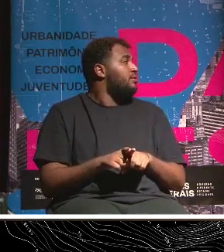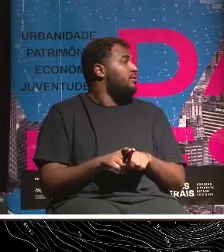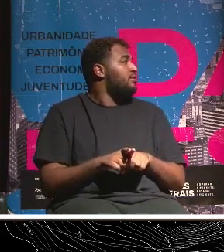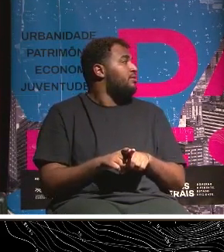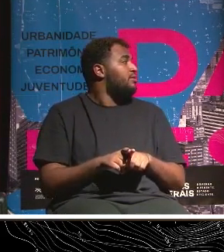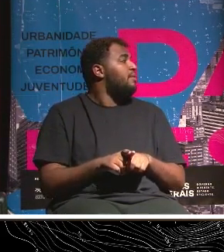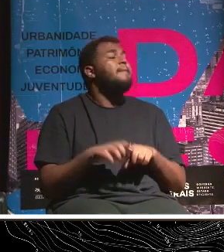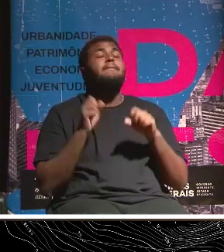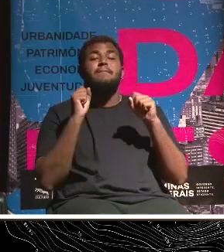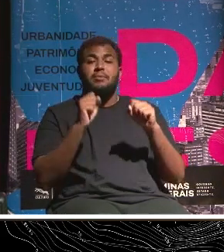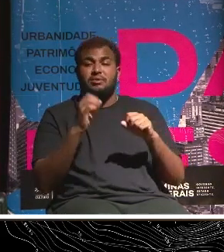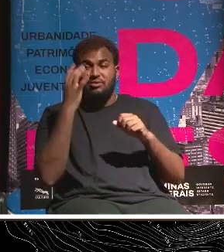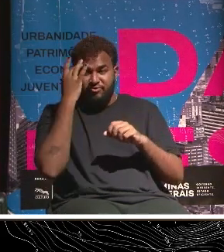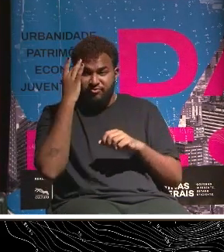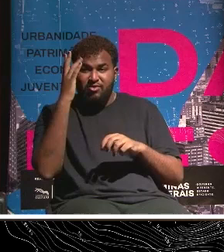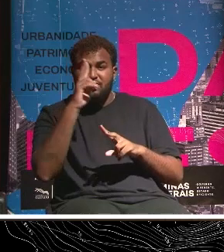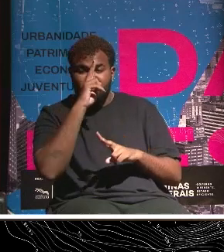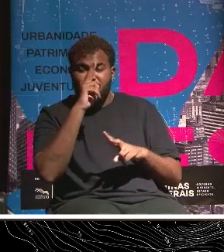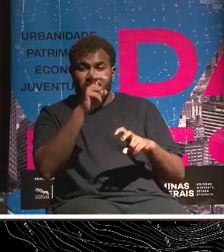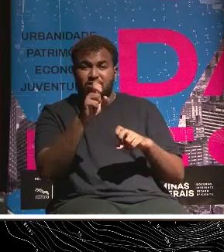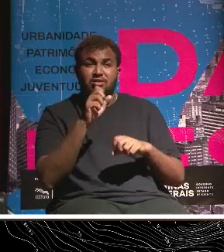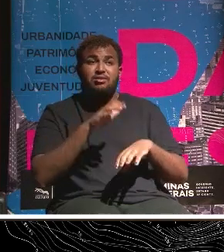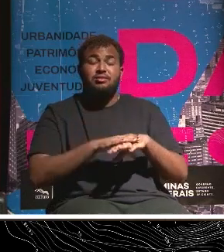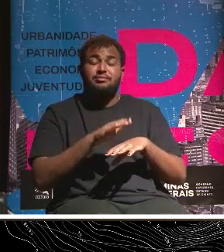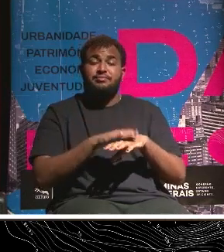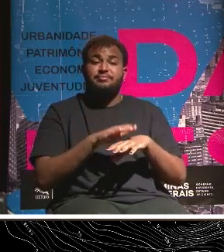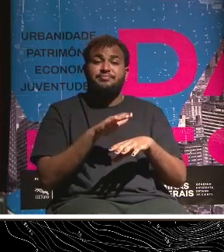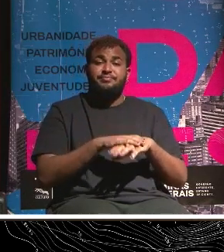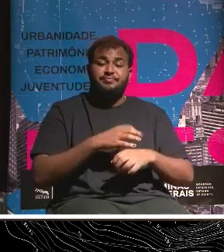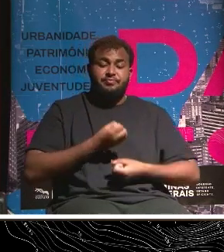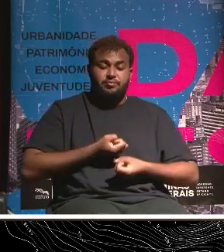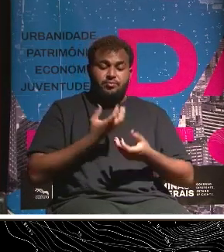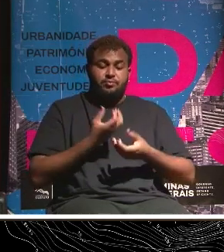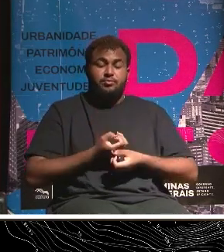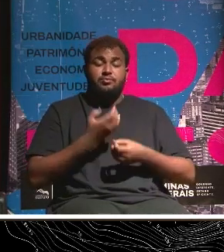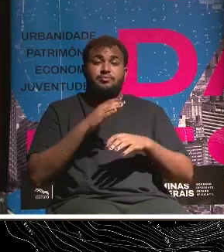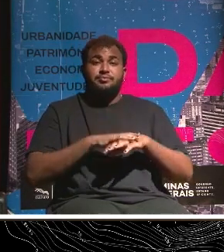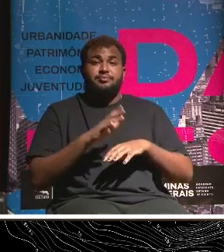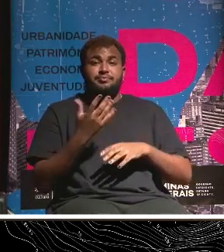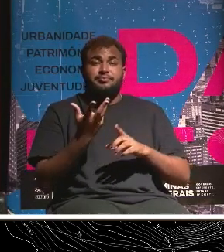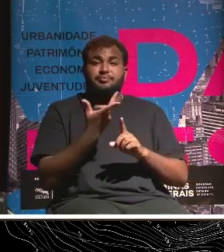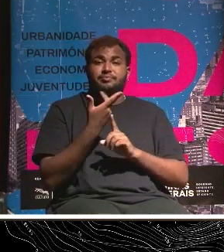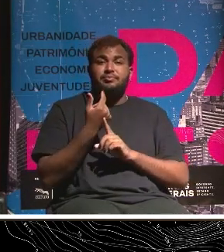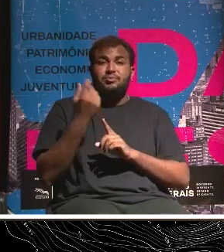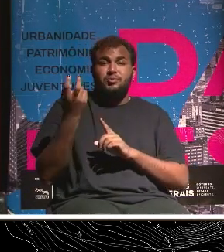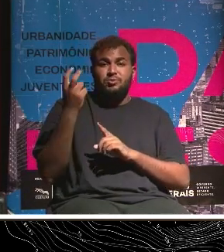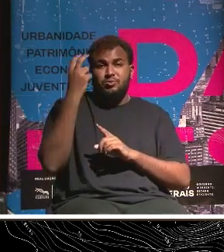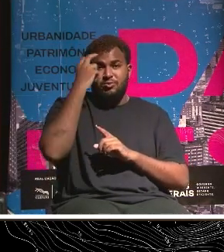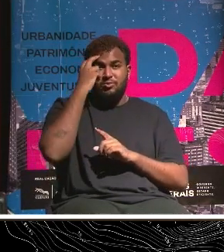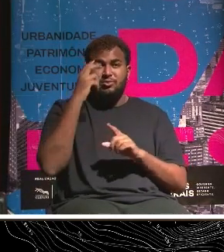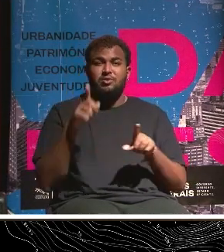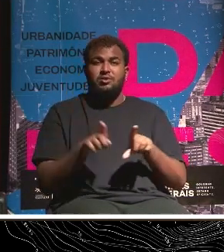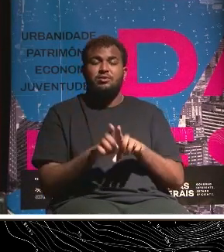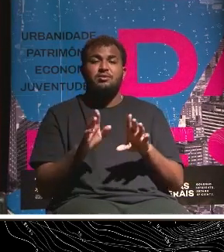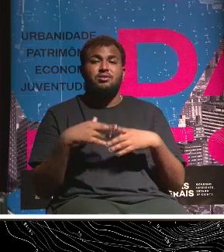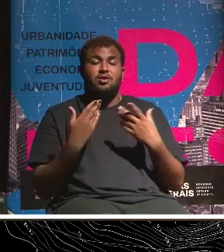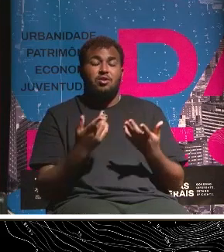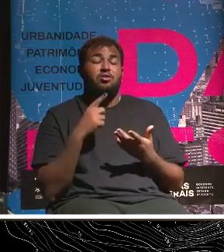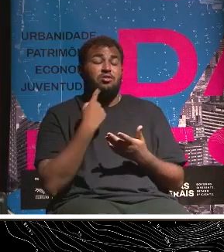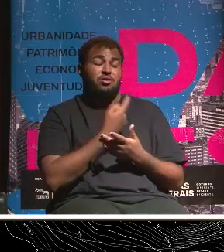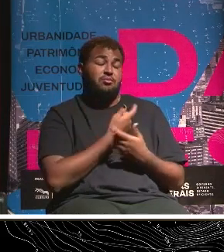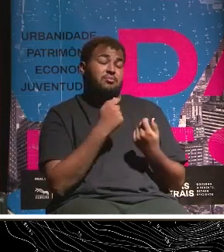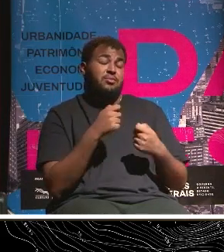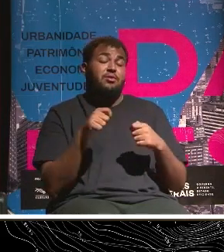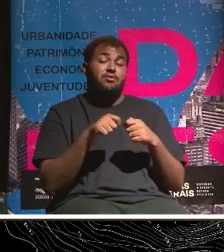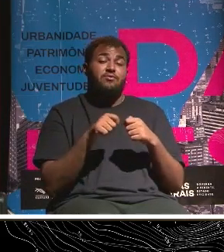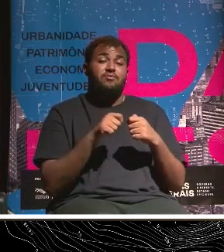faça o fortalecimento dessa produção artística e cultural que se estabelece nos territórios. A gente precisa fazer um